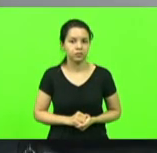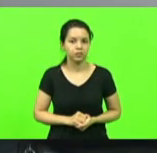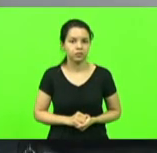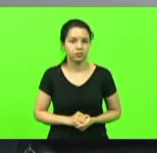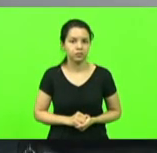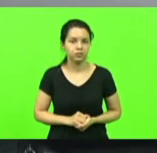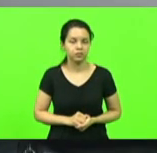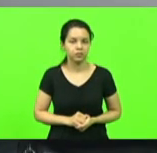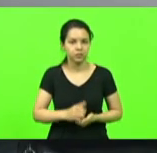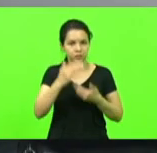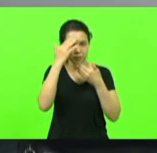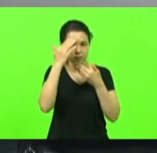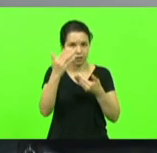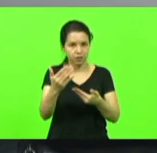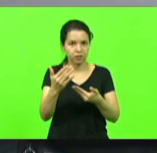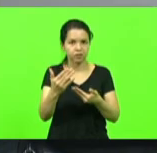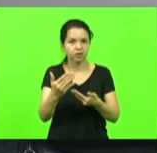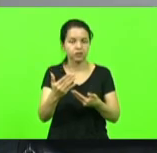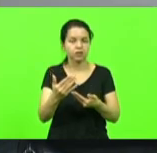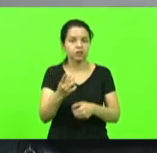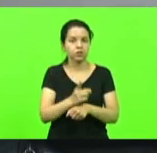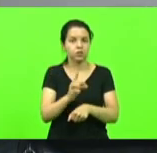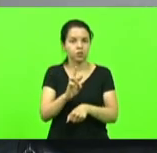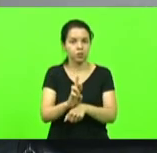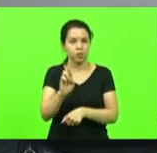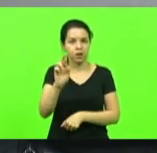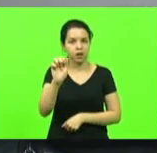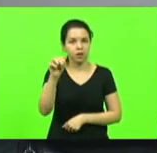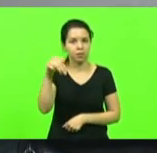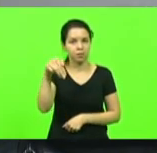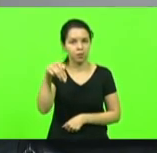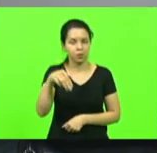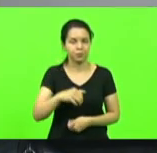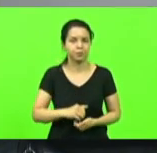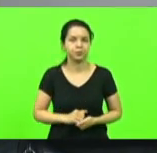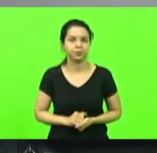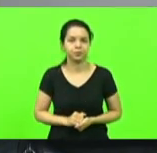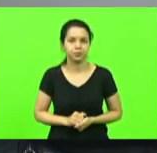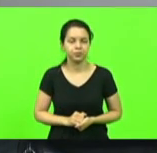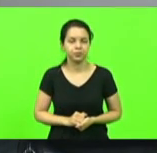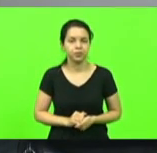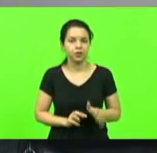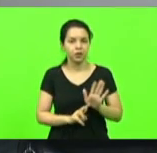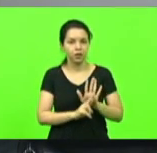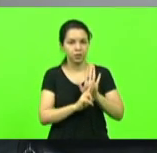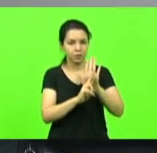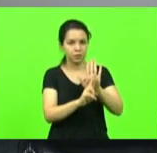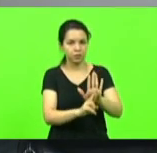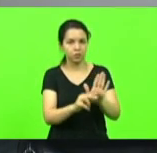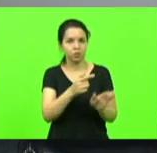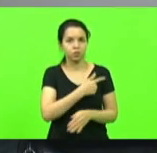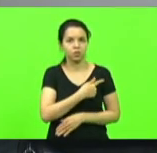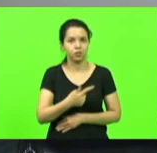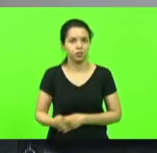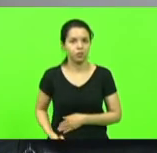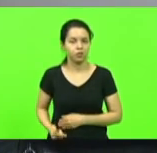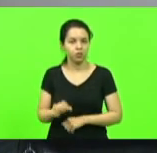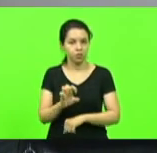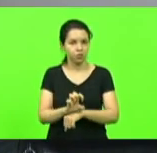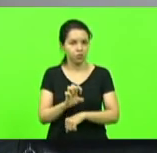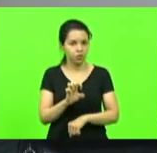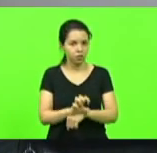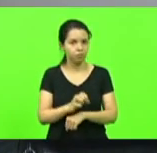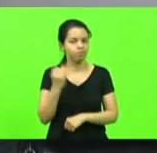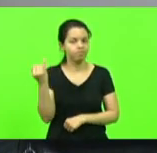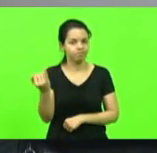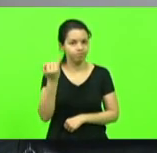Muito obrigado ao doutor Ramon Tartari, representando o governo do Estado nessa importante